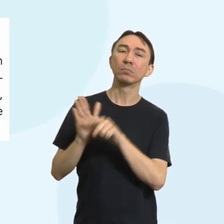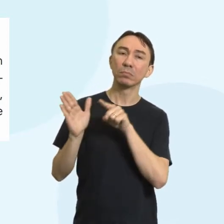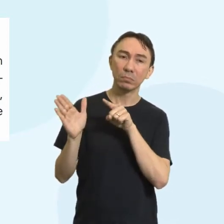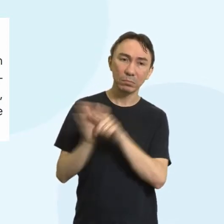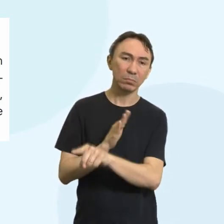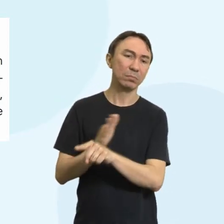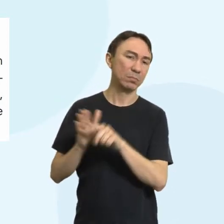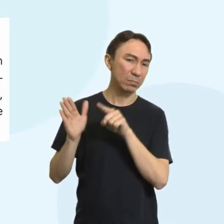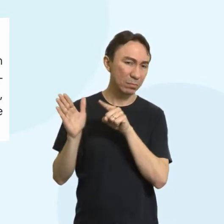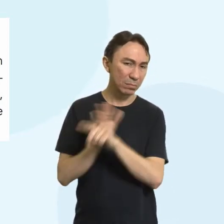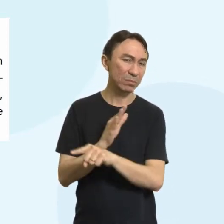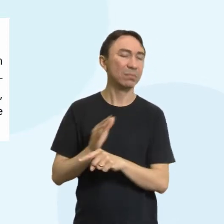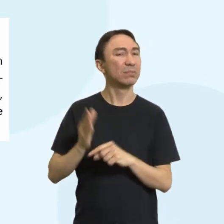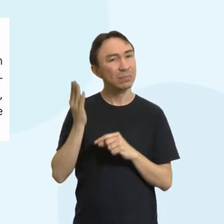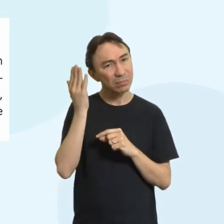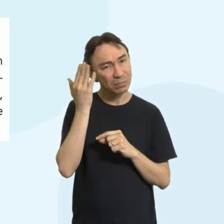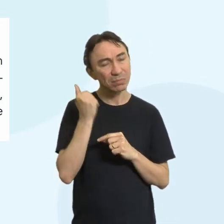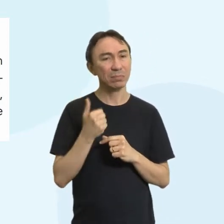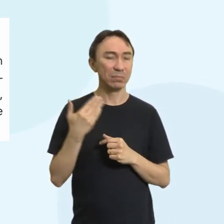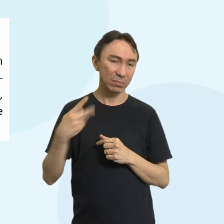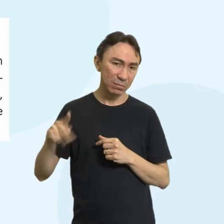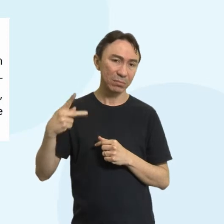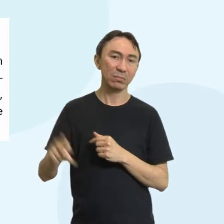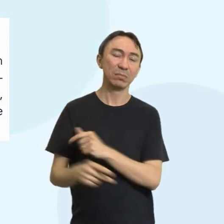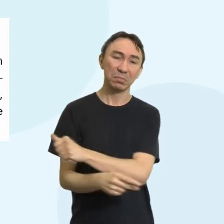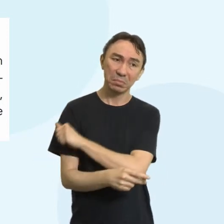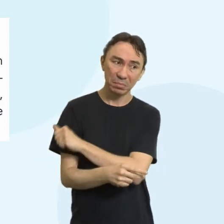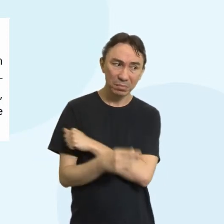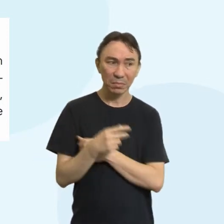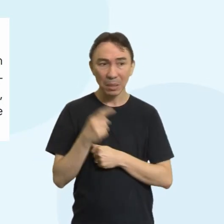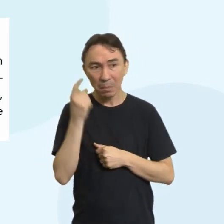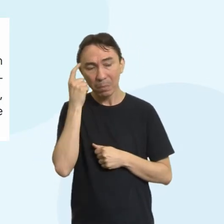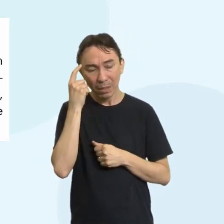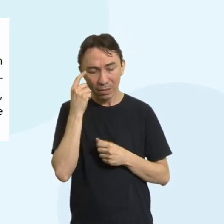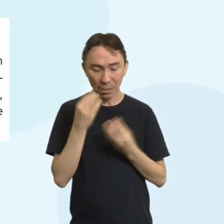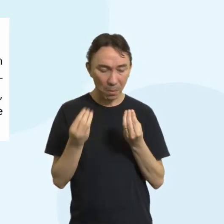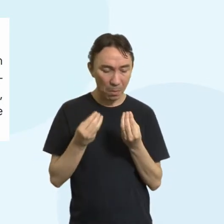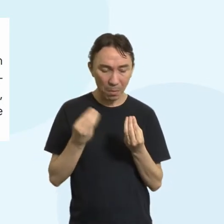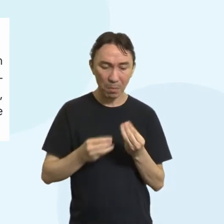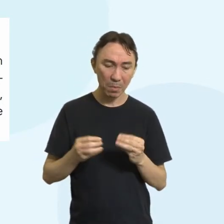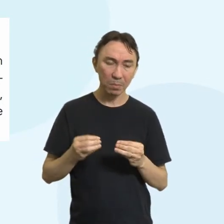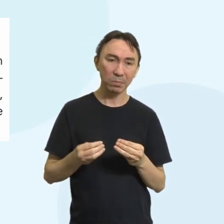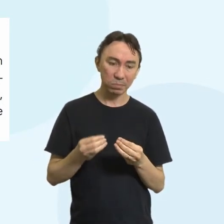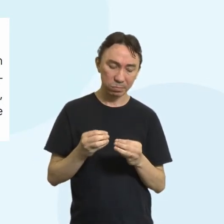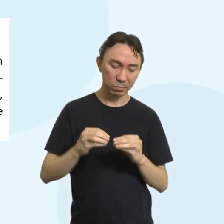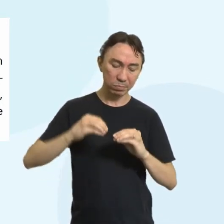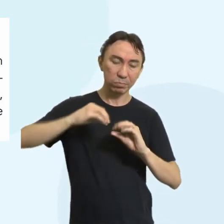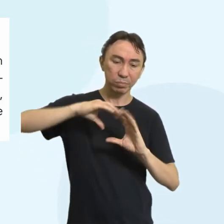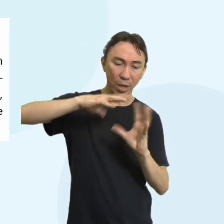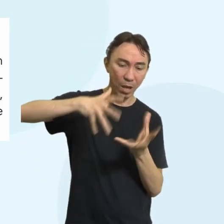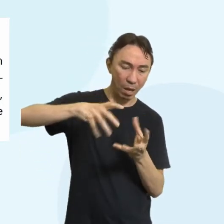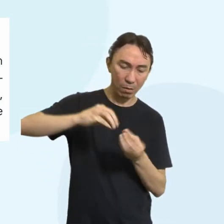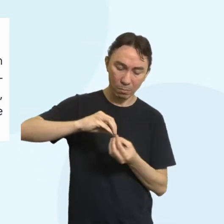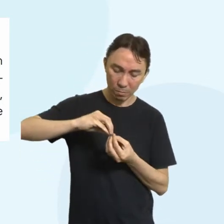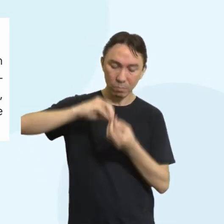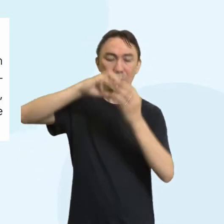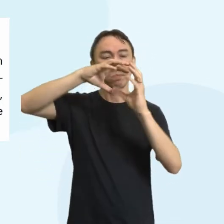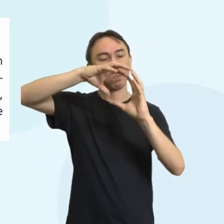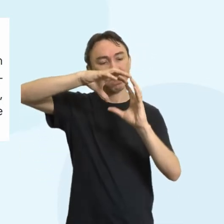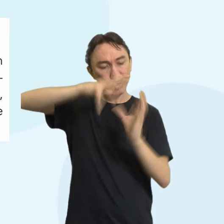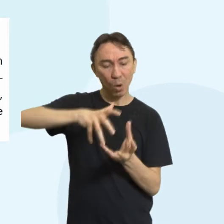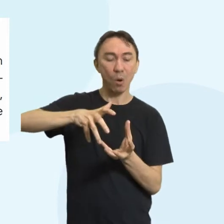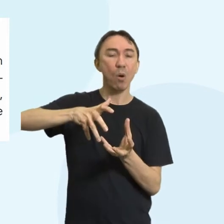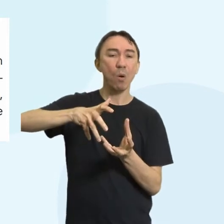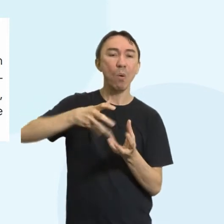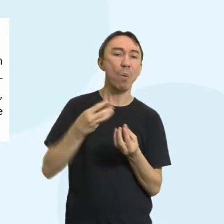uma ideia de como o planeta surgiu. Então, a gente faz esse levantamento e a gente intencionaliza a aula